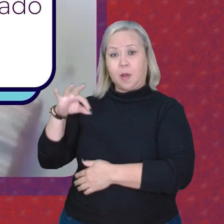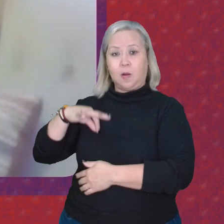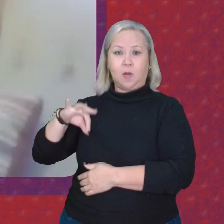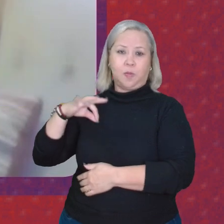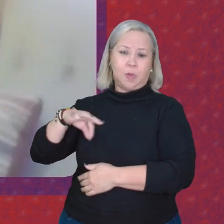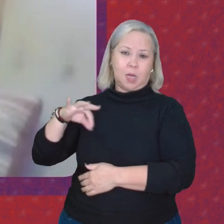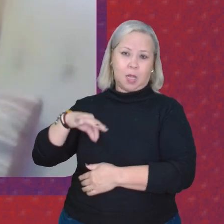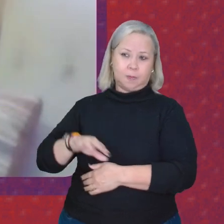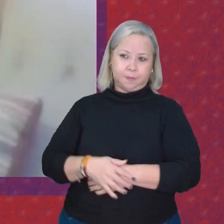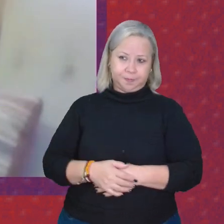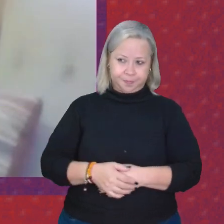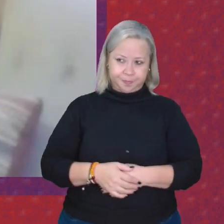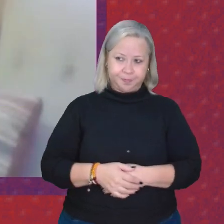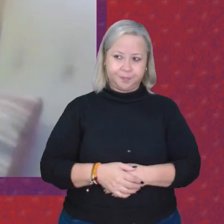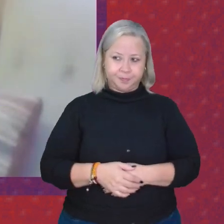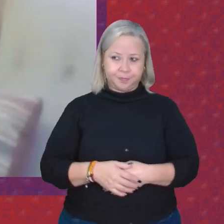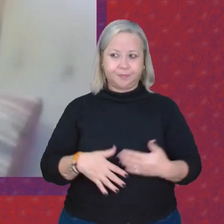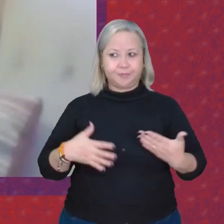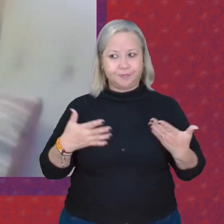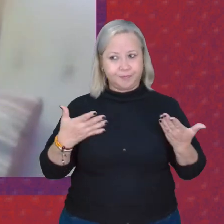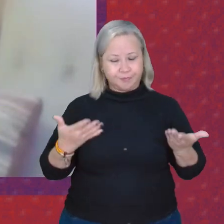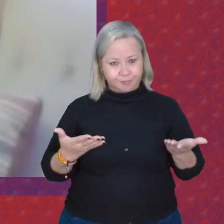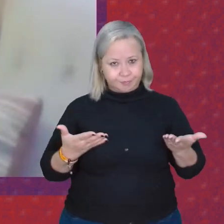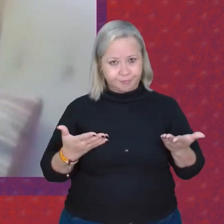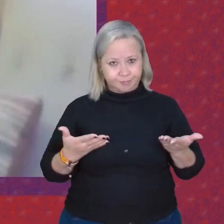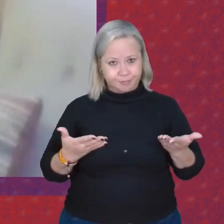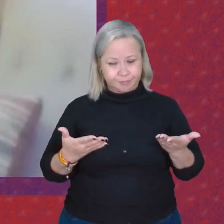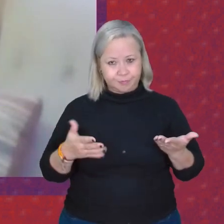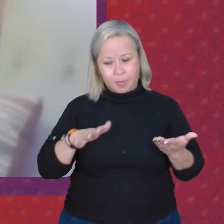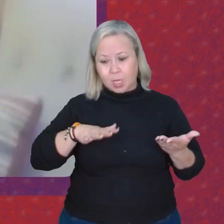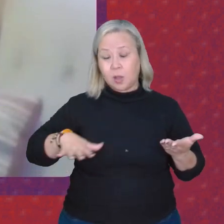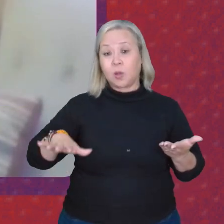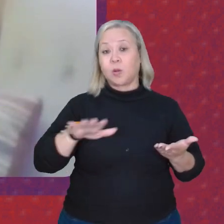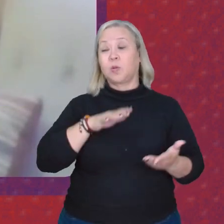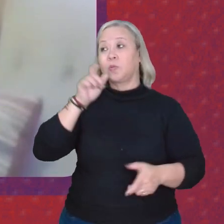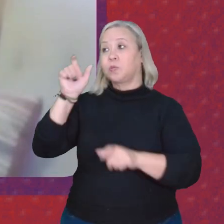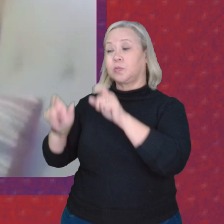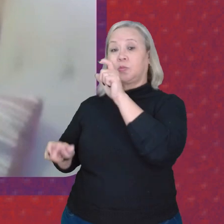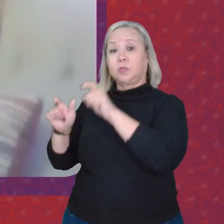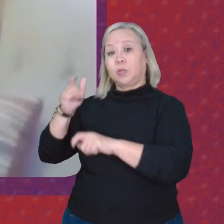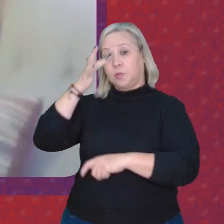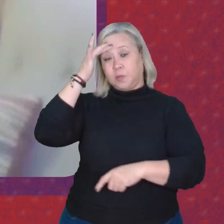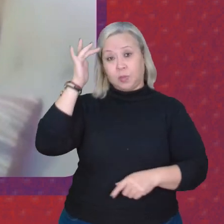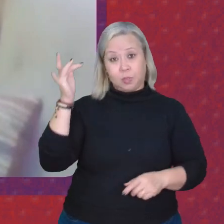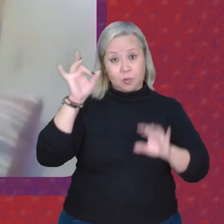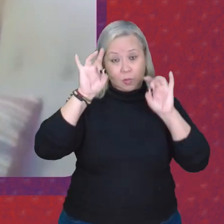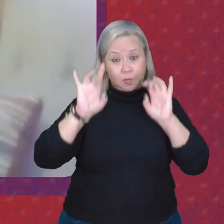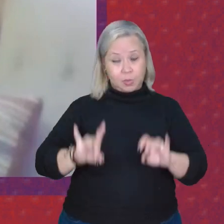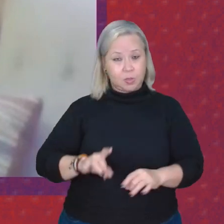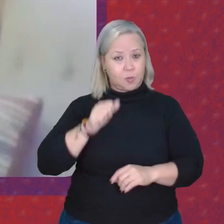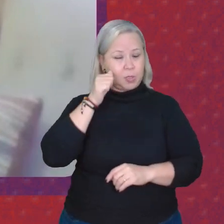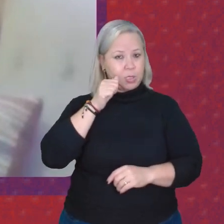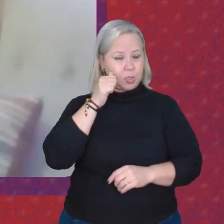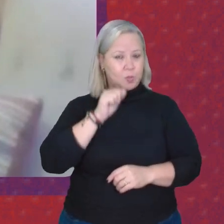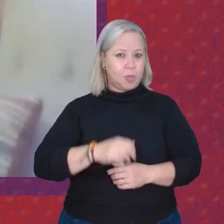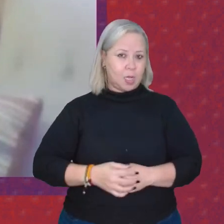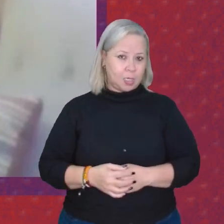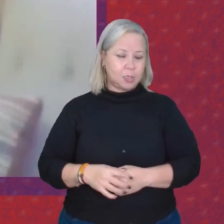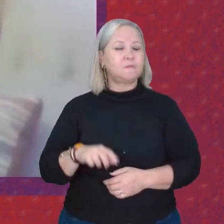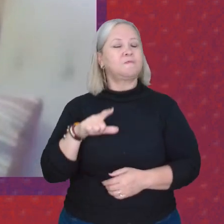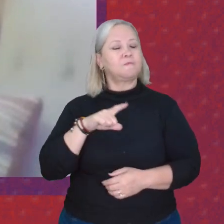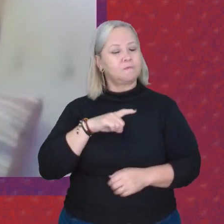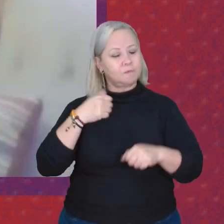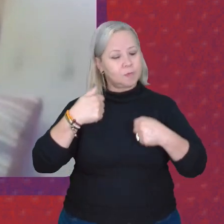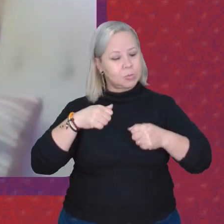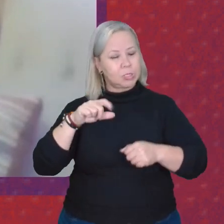remunerado. Então, todas as pessoas, né, especialmente as mulheres, têm que